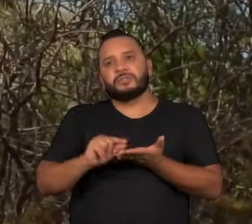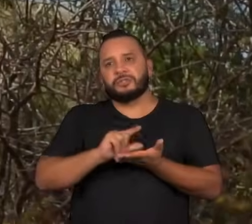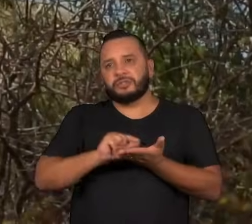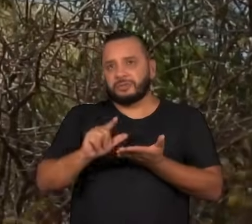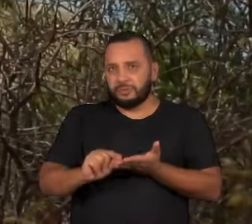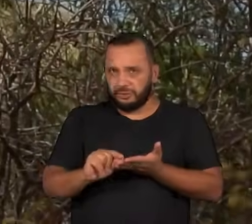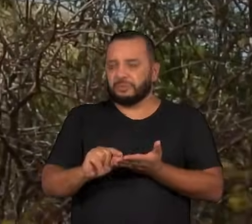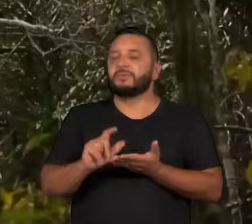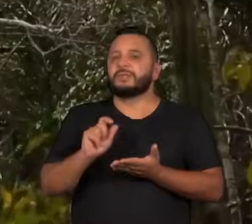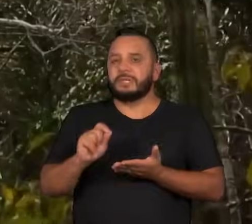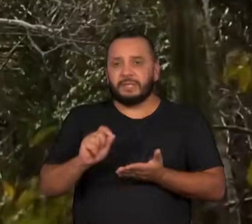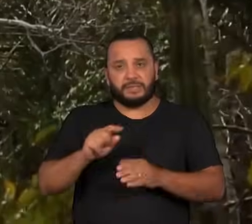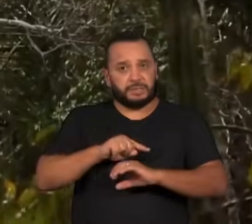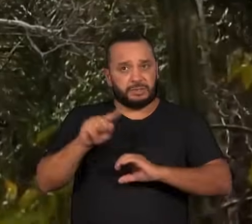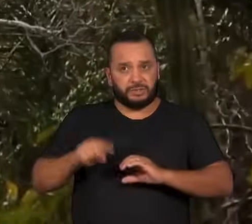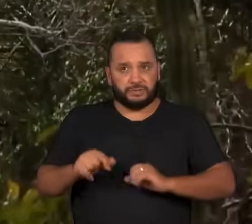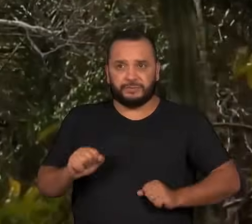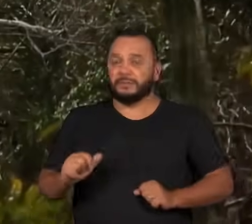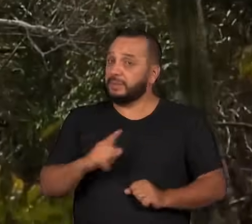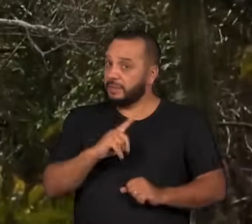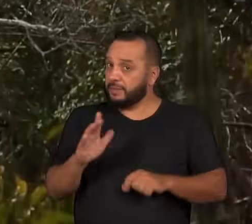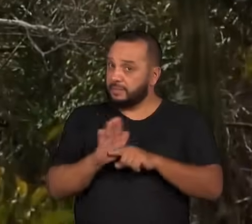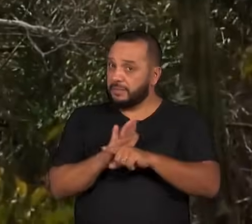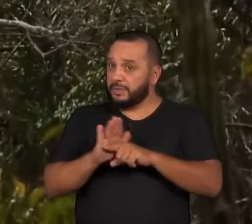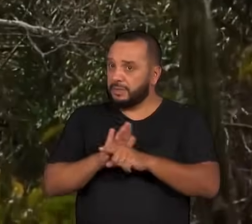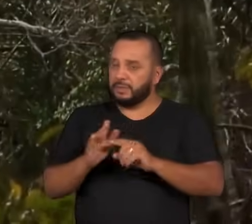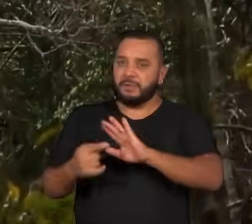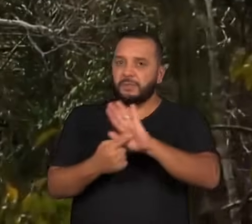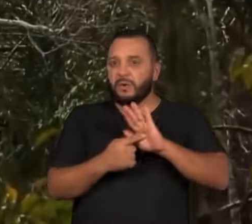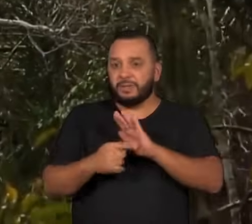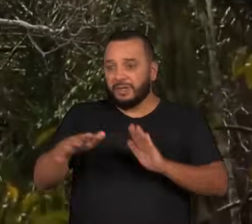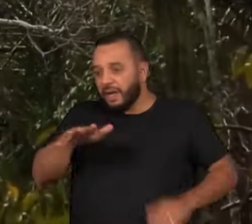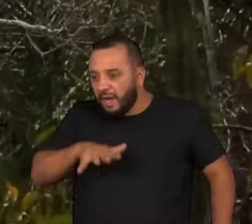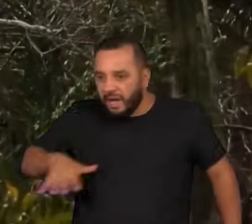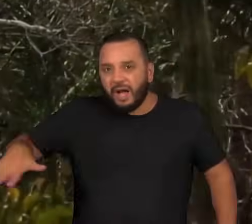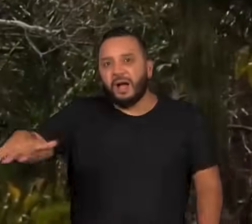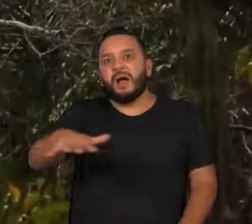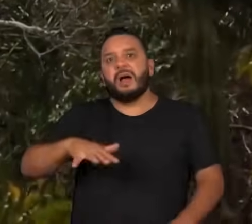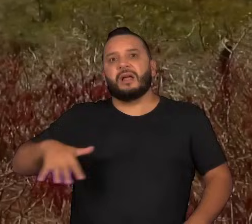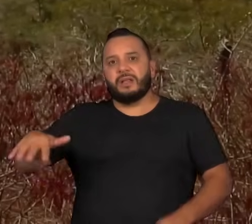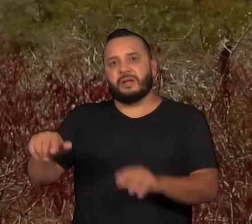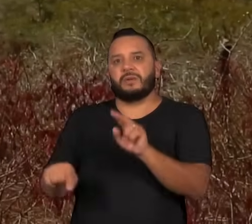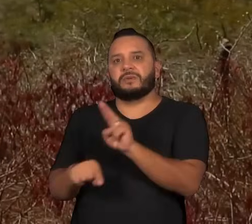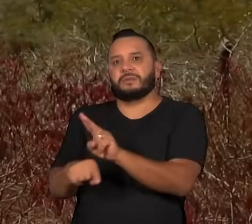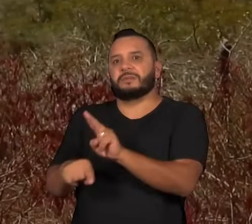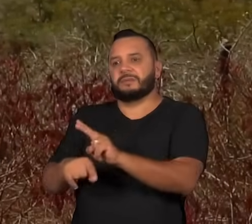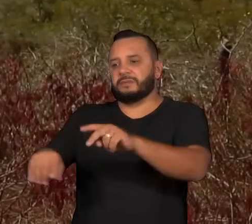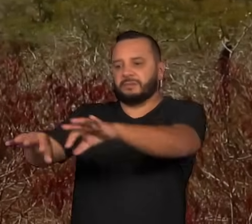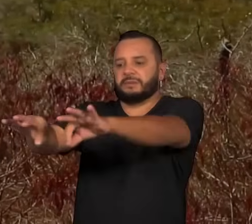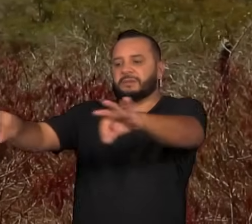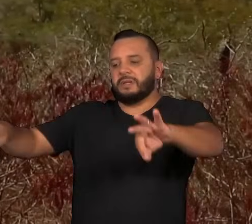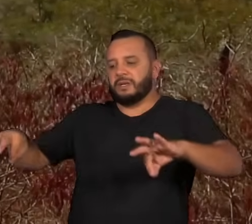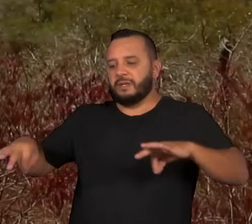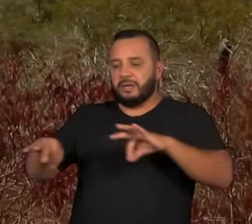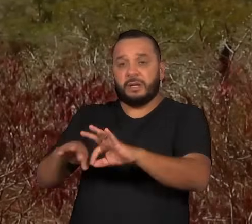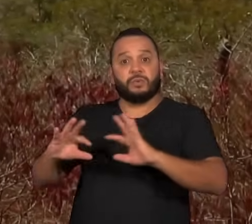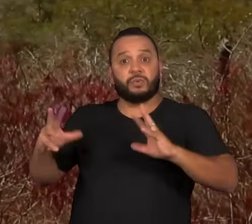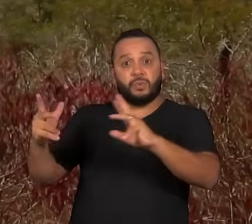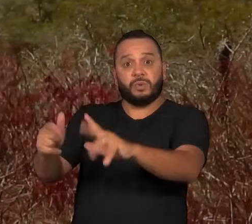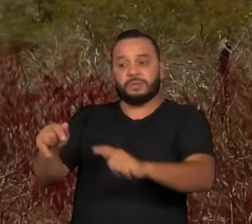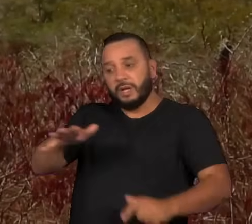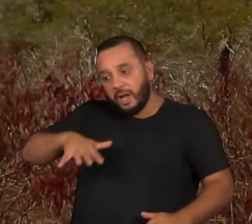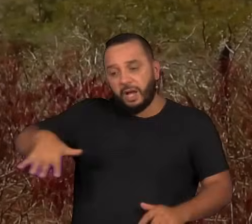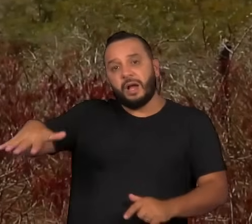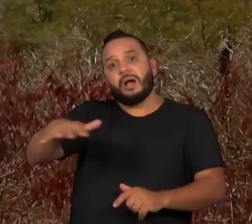De acordo com o estudo, que considerou apenas as unidades de conservação terrestres, todas as áreas protegidas